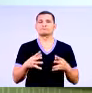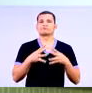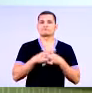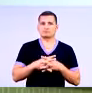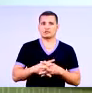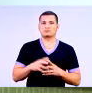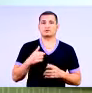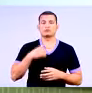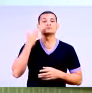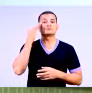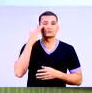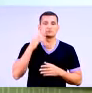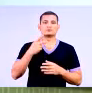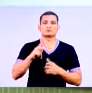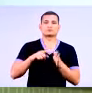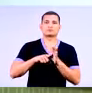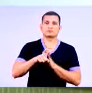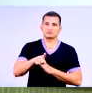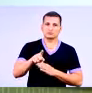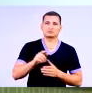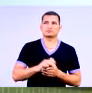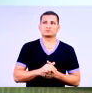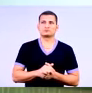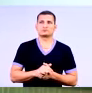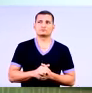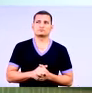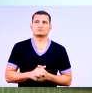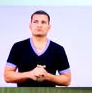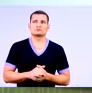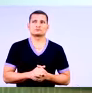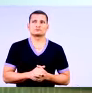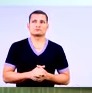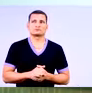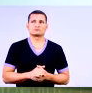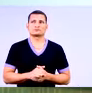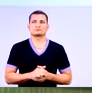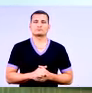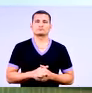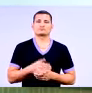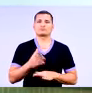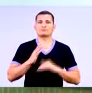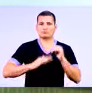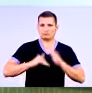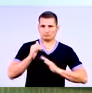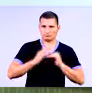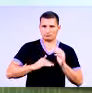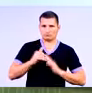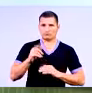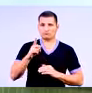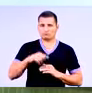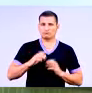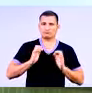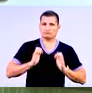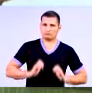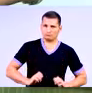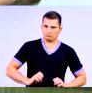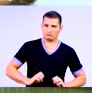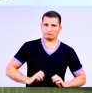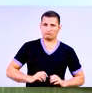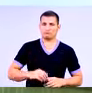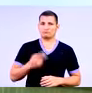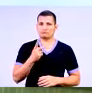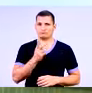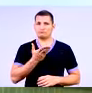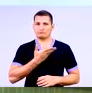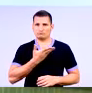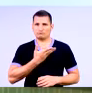Eu entendi a sua pergunta no caso do profissional ser ético com o seu